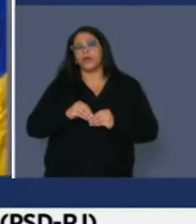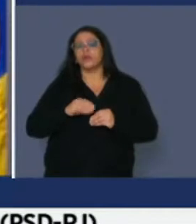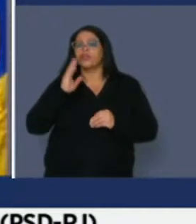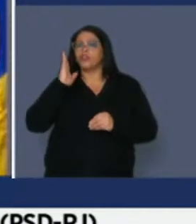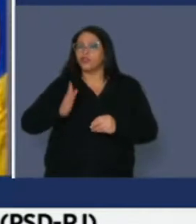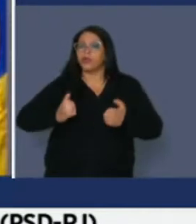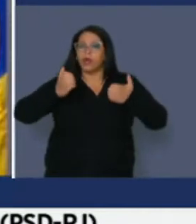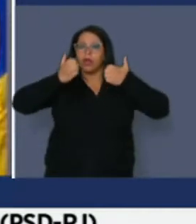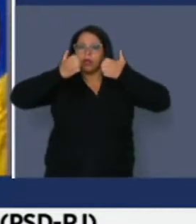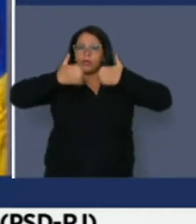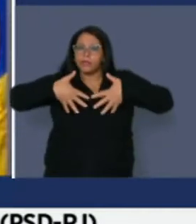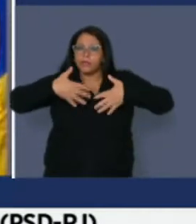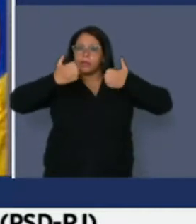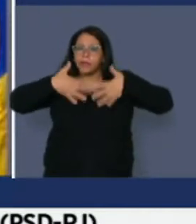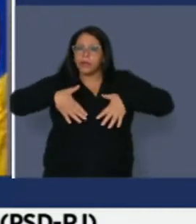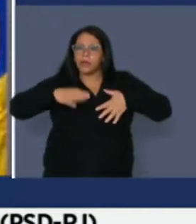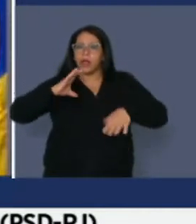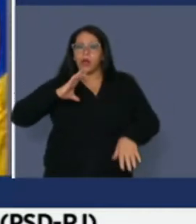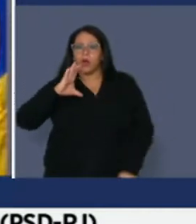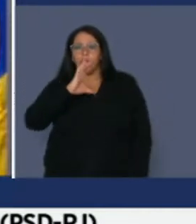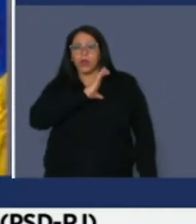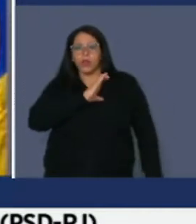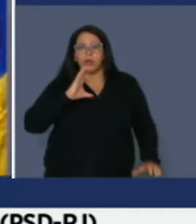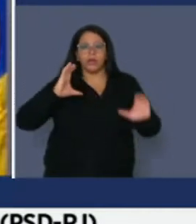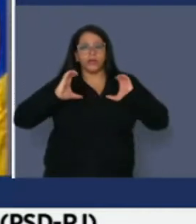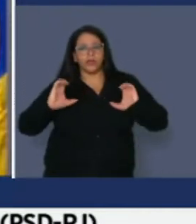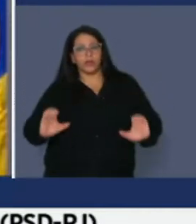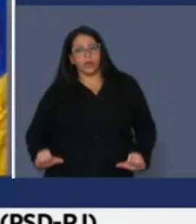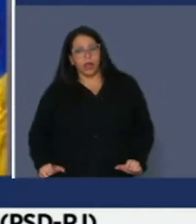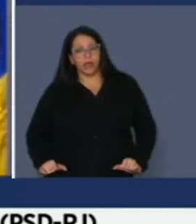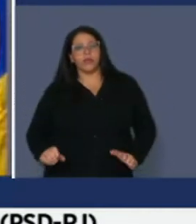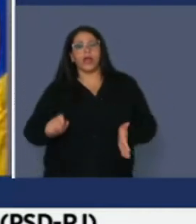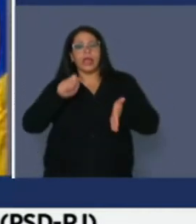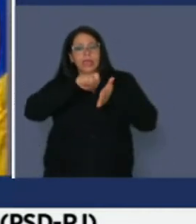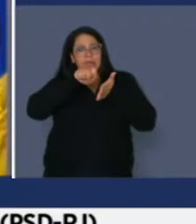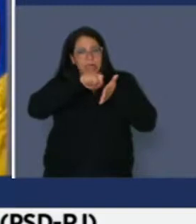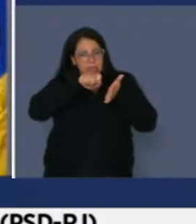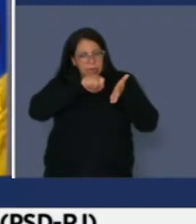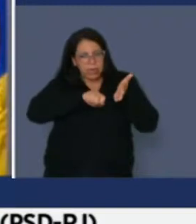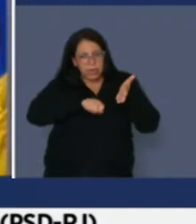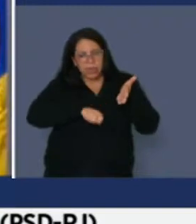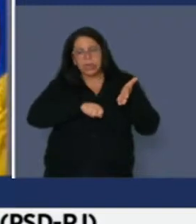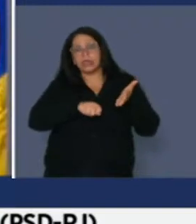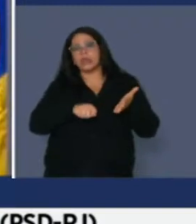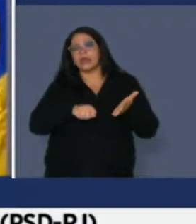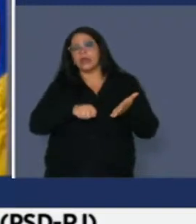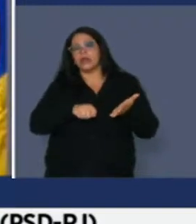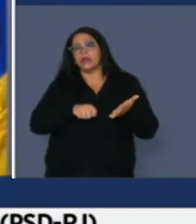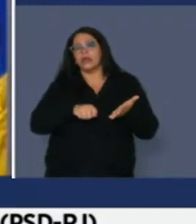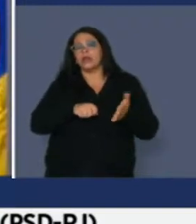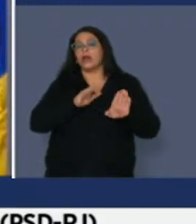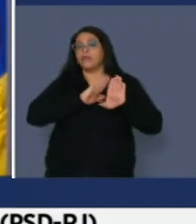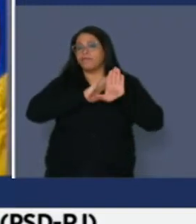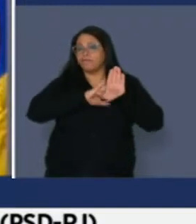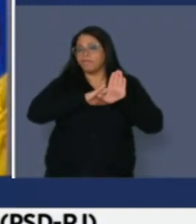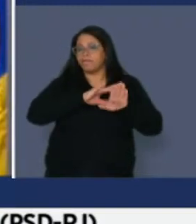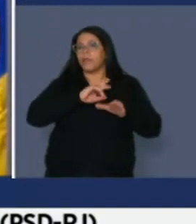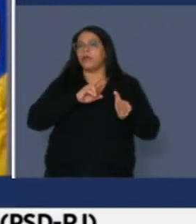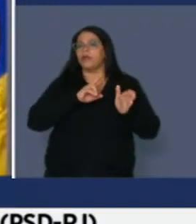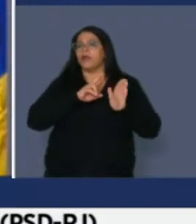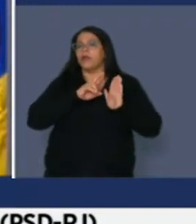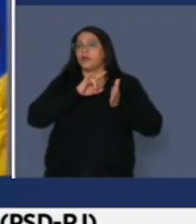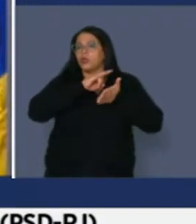relatada no Conselho de Ética e escrita em meu relatório.